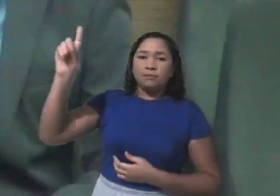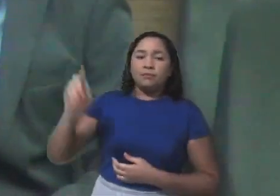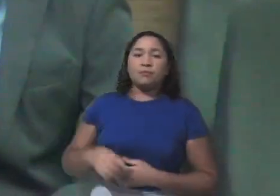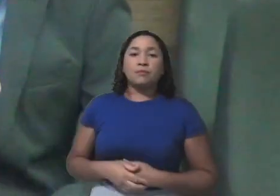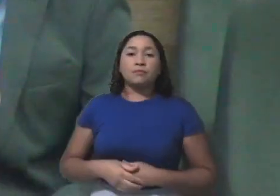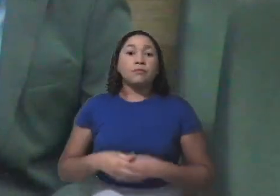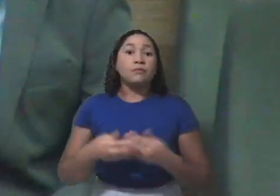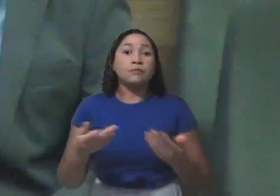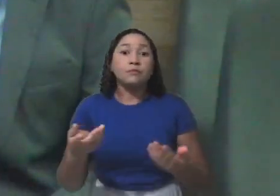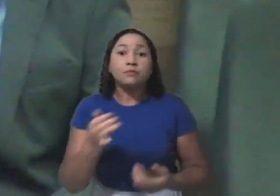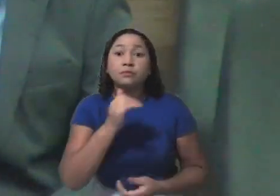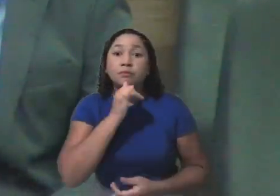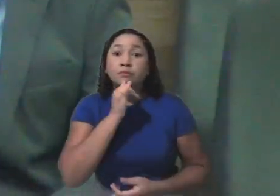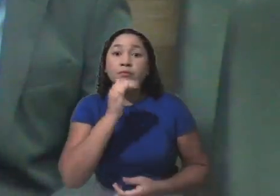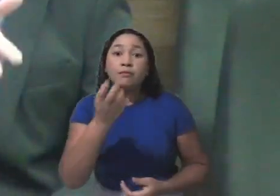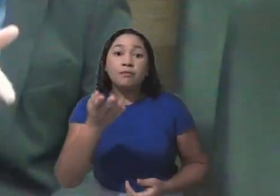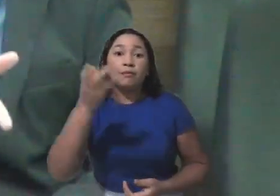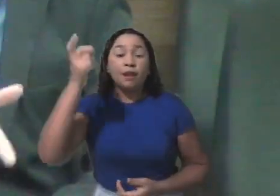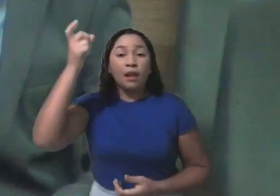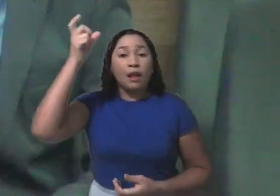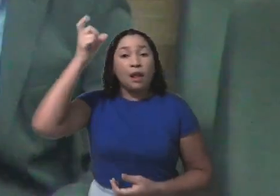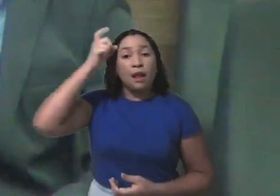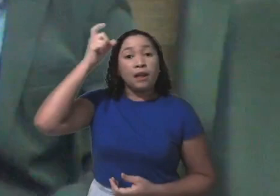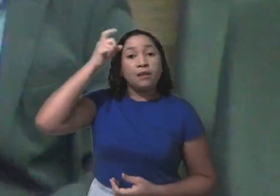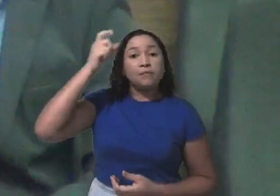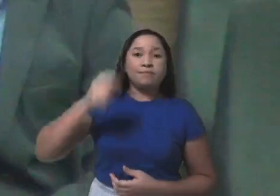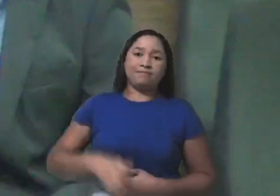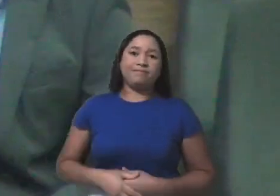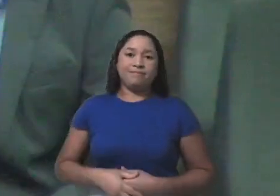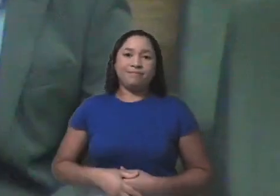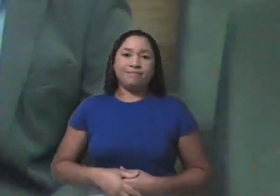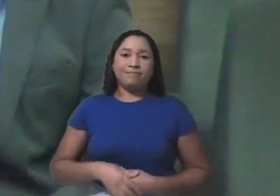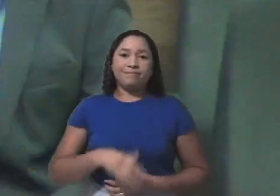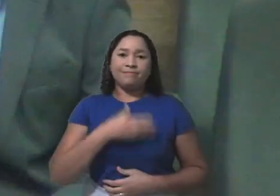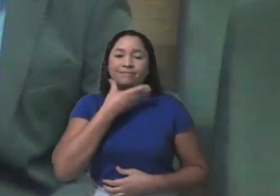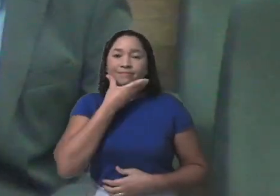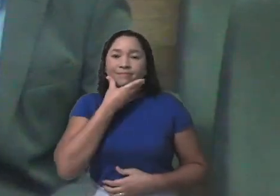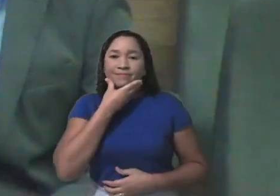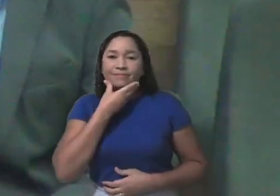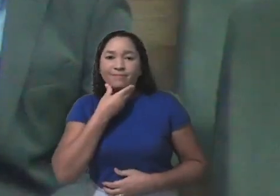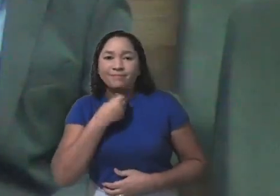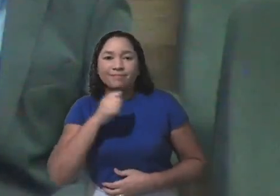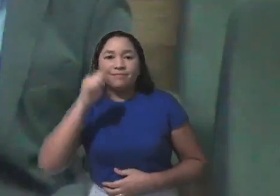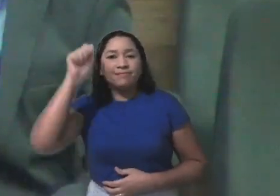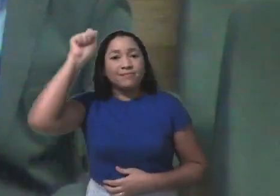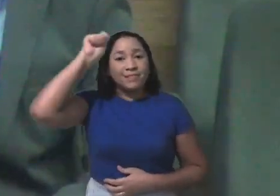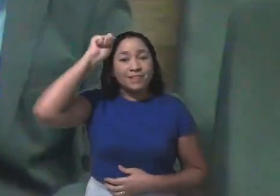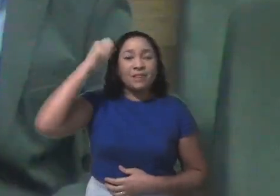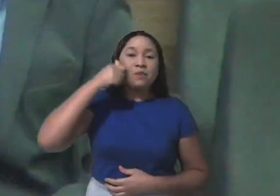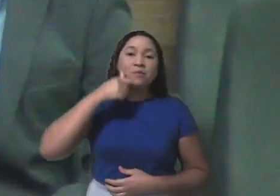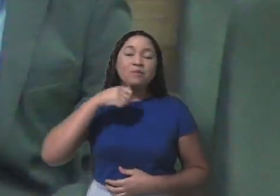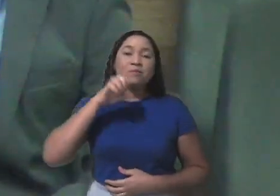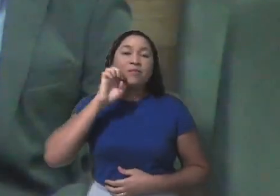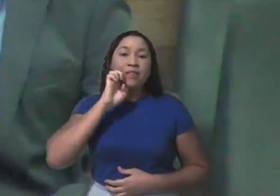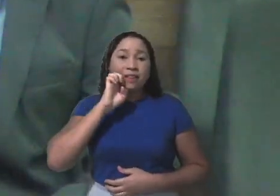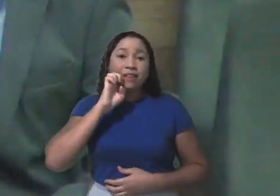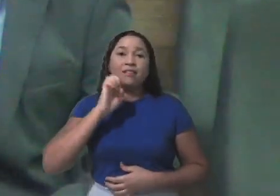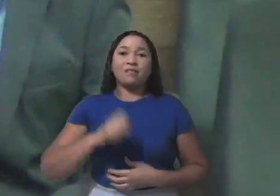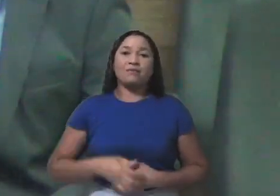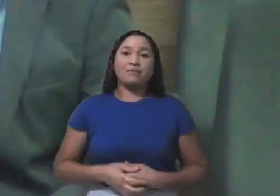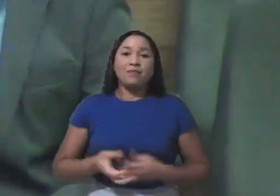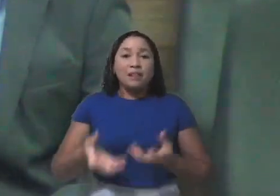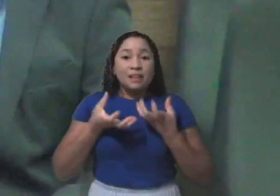qual Adão se permitiu, Adão e Eva se permitiram se afastar da verdade e da vontade de Deus.